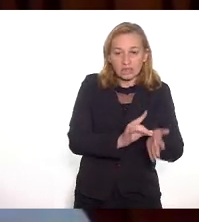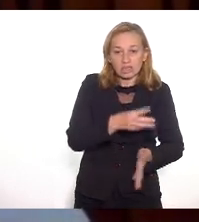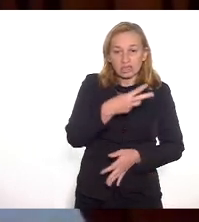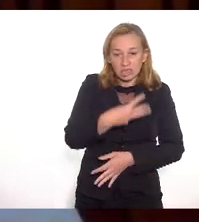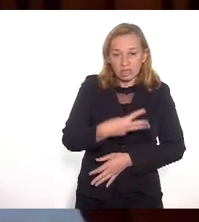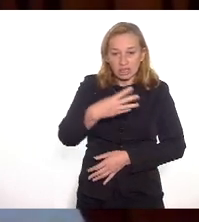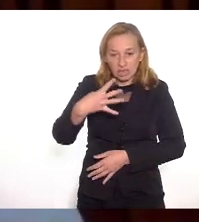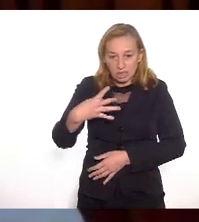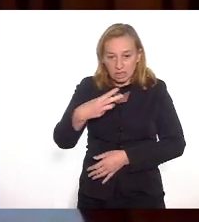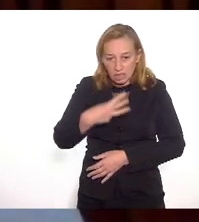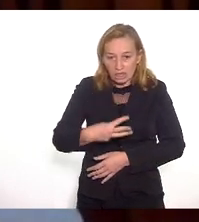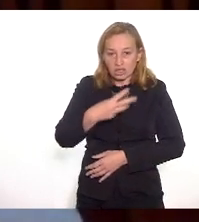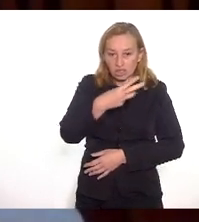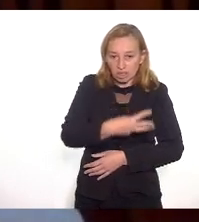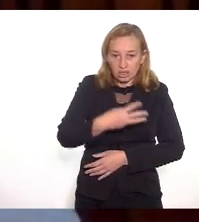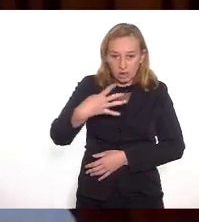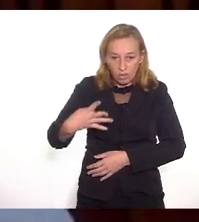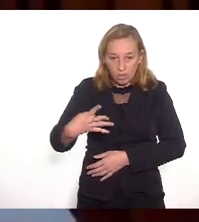de 2020.